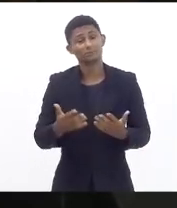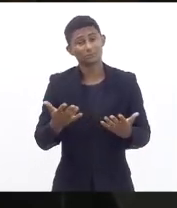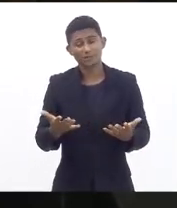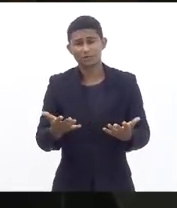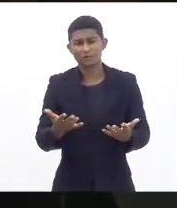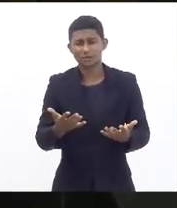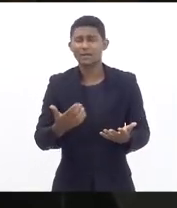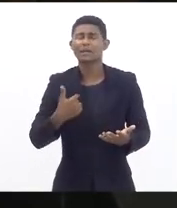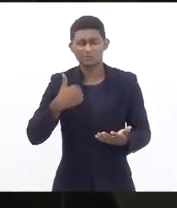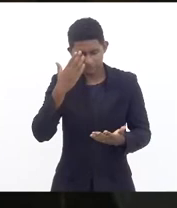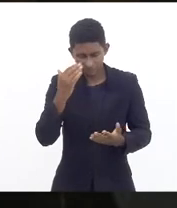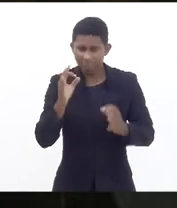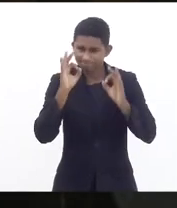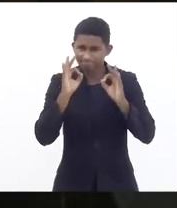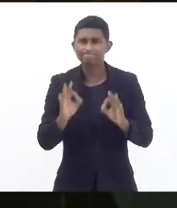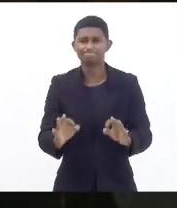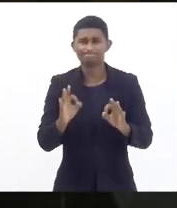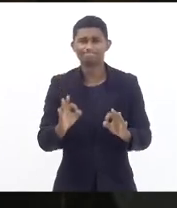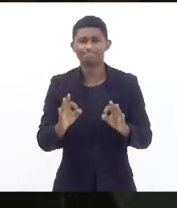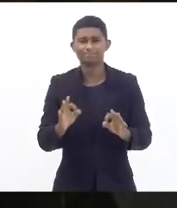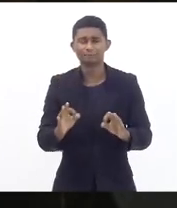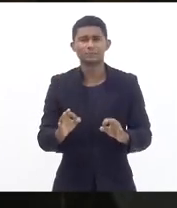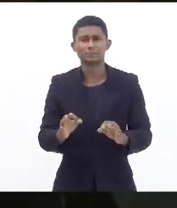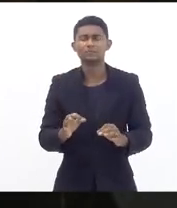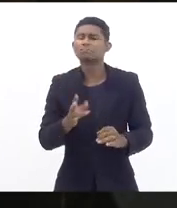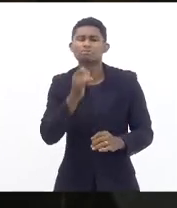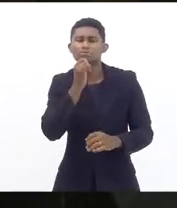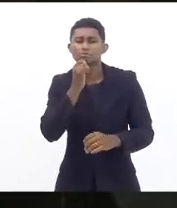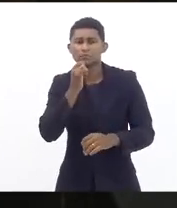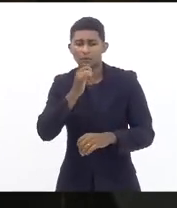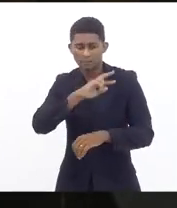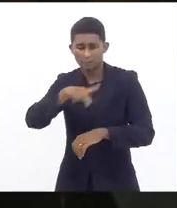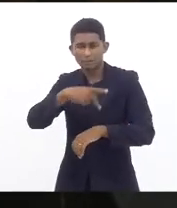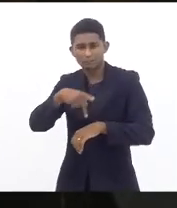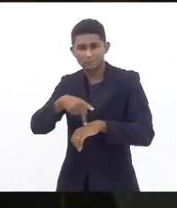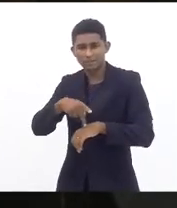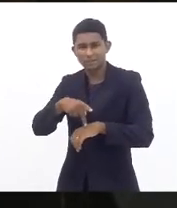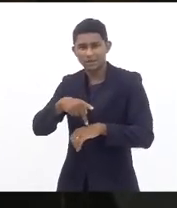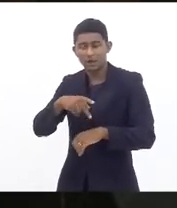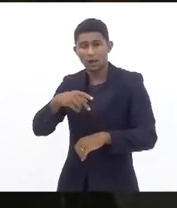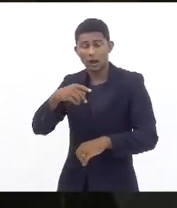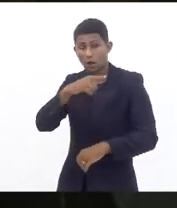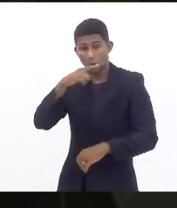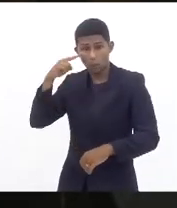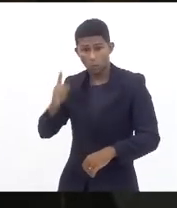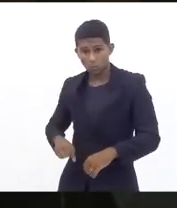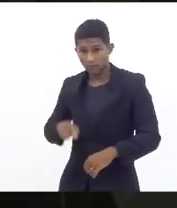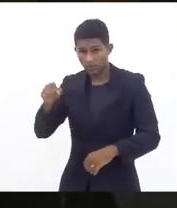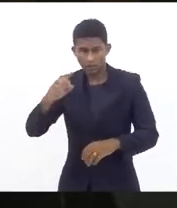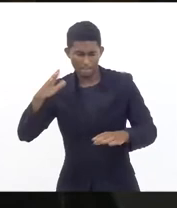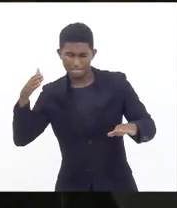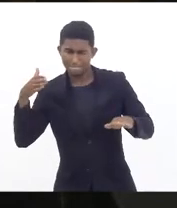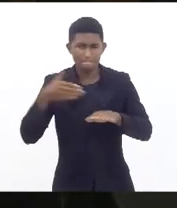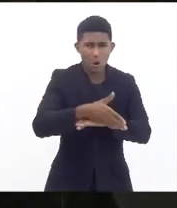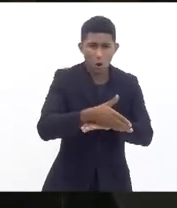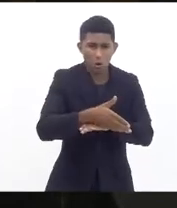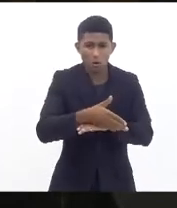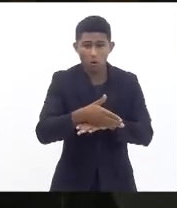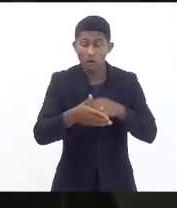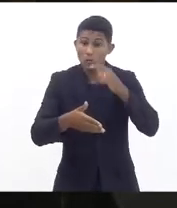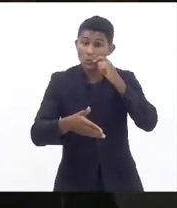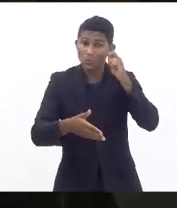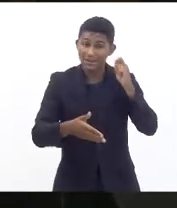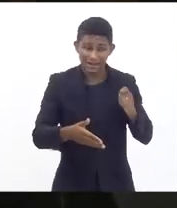nenhuma. Quem invade é a Rússia. Quem sofre a agressão é a Ucrânia.